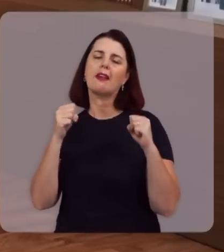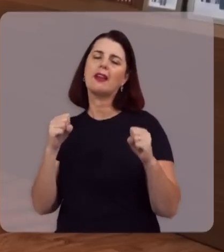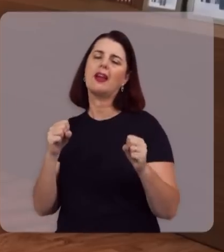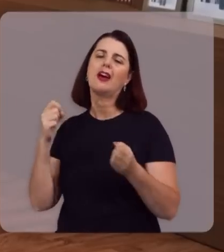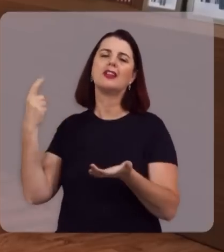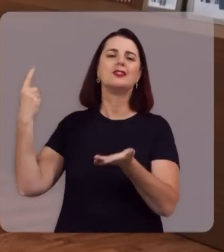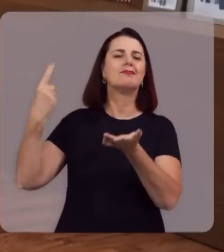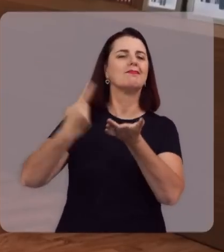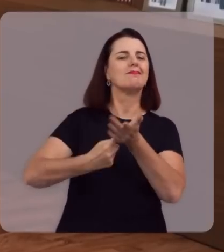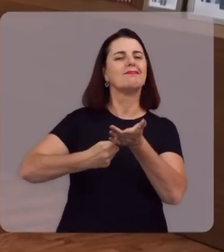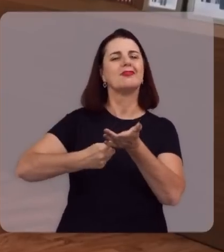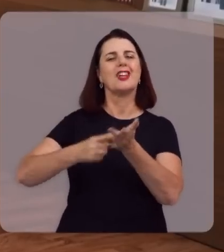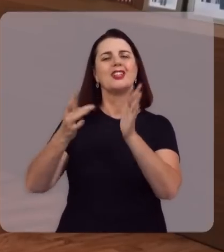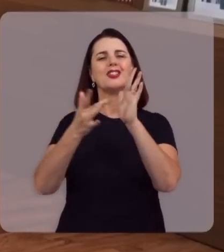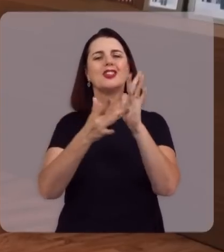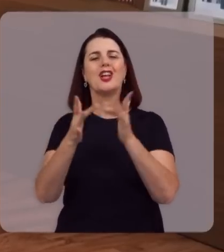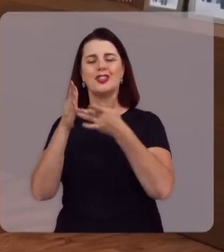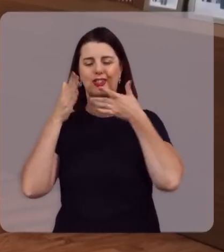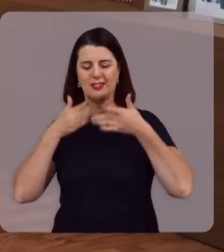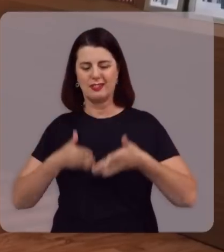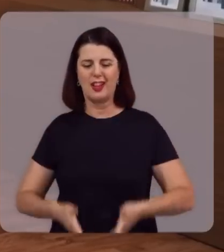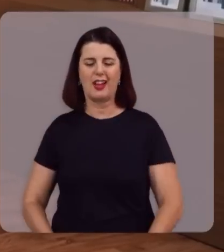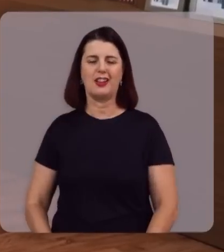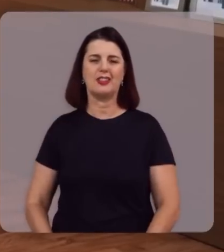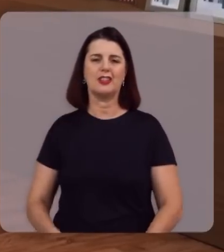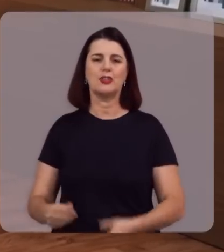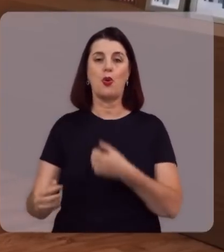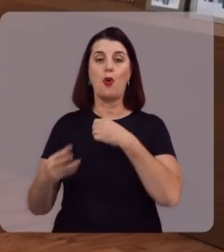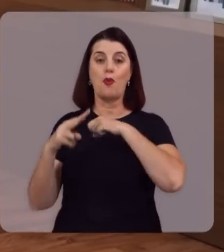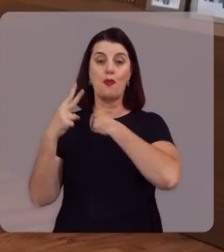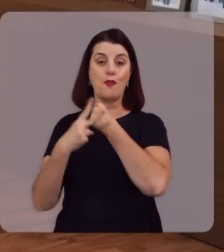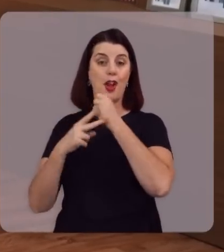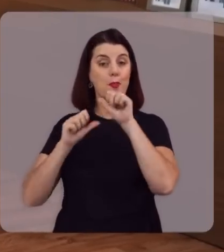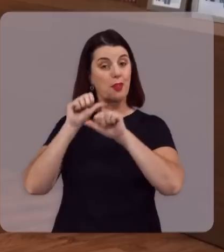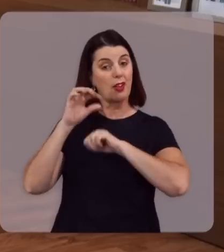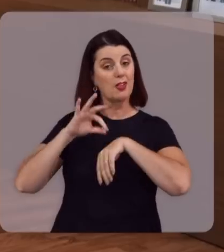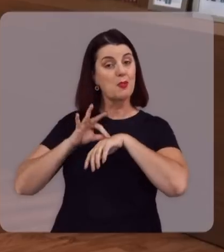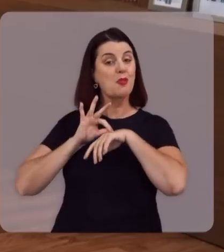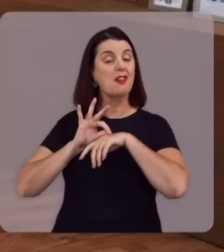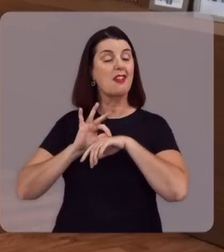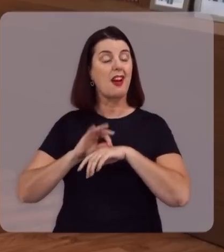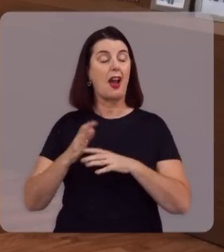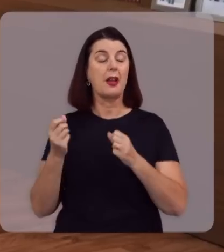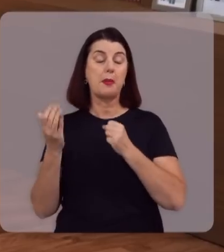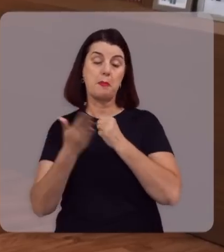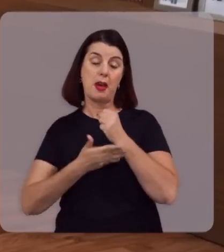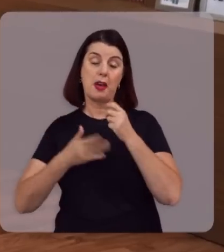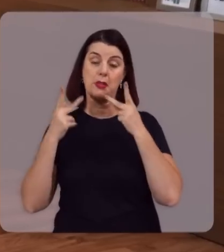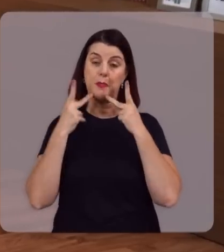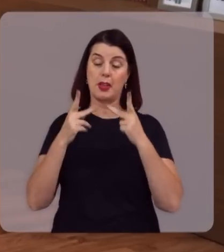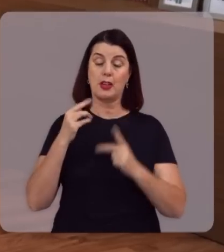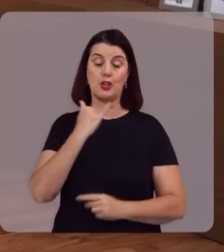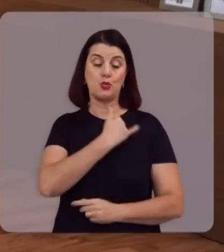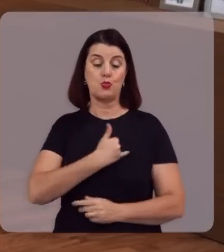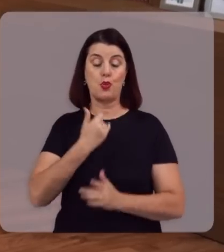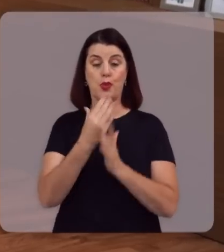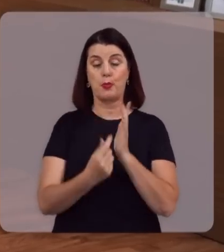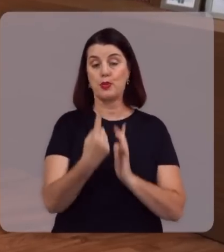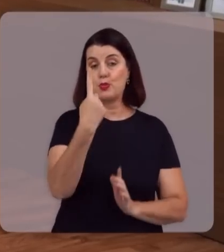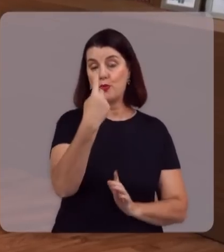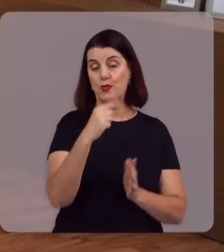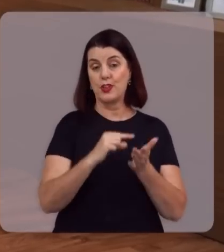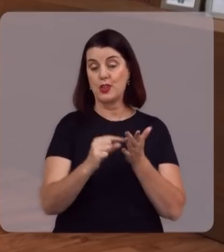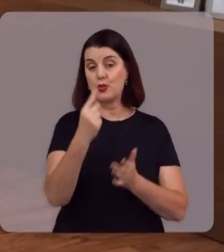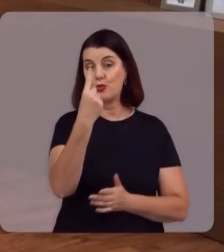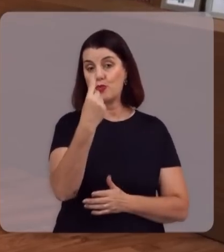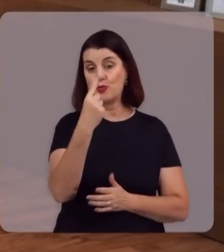grande notícia. Jesus nasceu, o Verbo se fez carne. Vamos basear esta mensagem em João 1, versículo